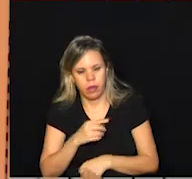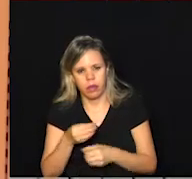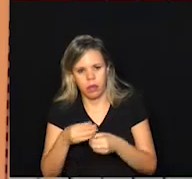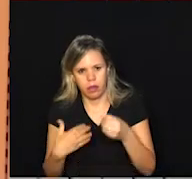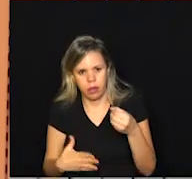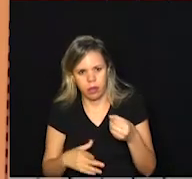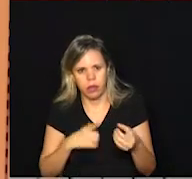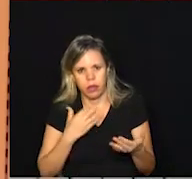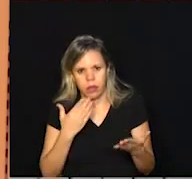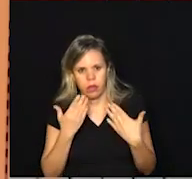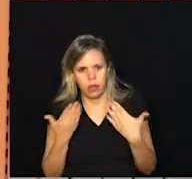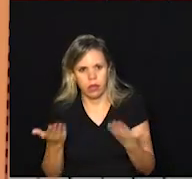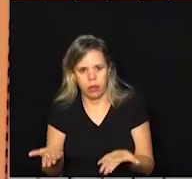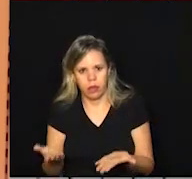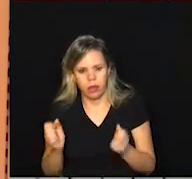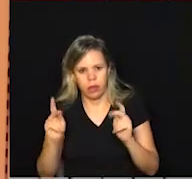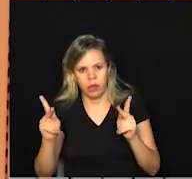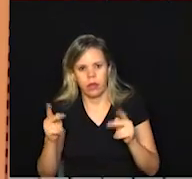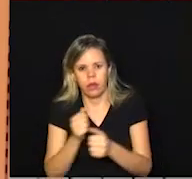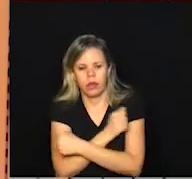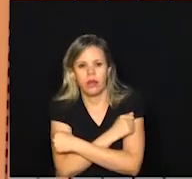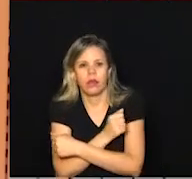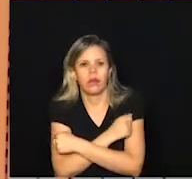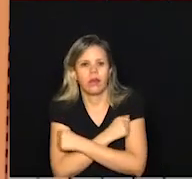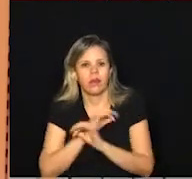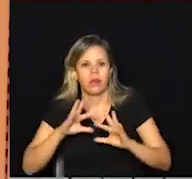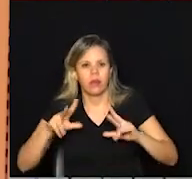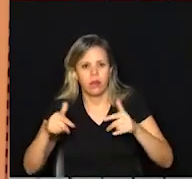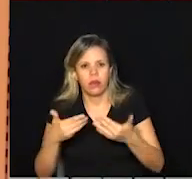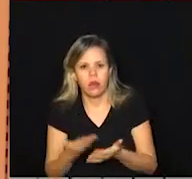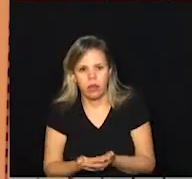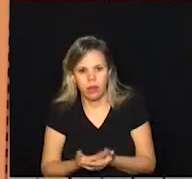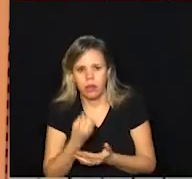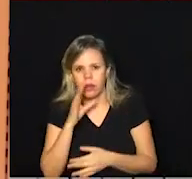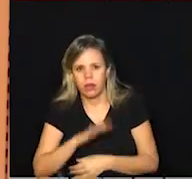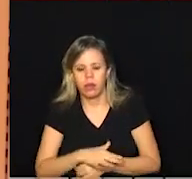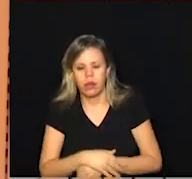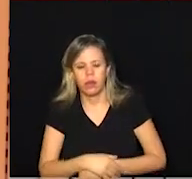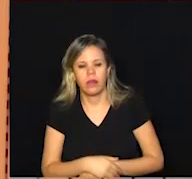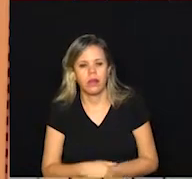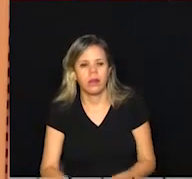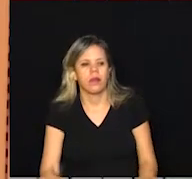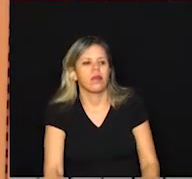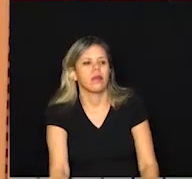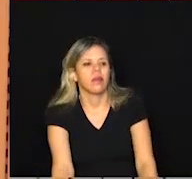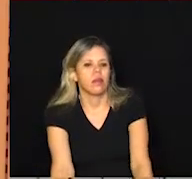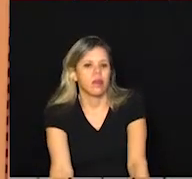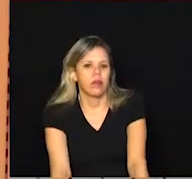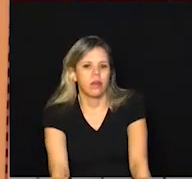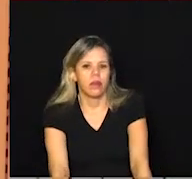conteúdo que nós debatemos aqui só que aí um forte abraço a roda se uma boa tarde